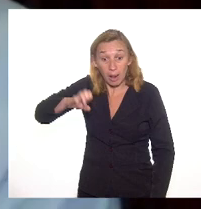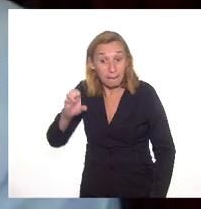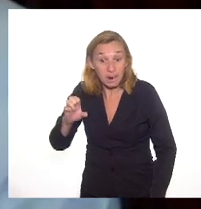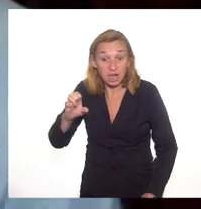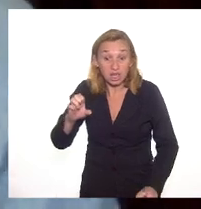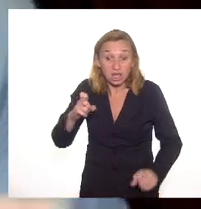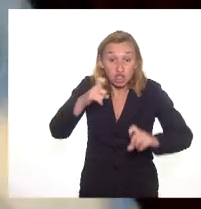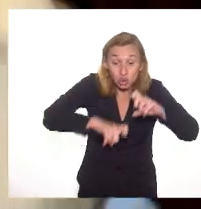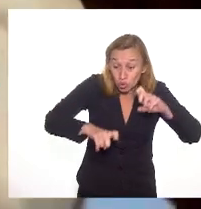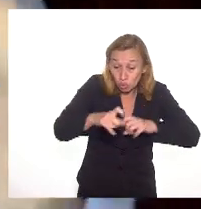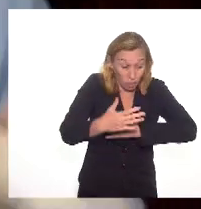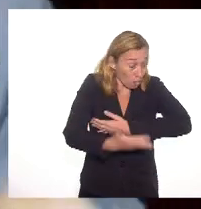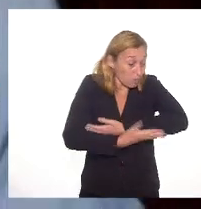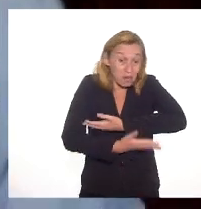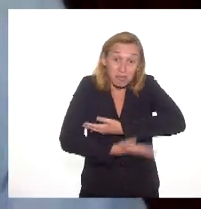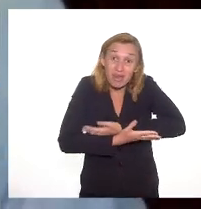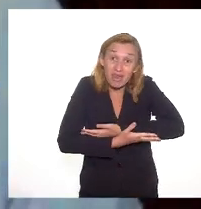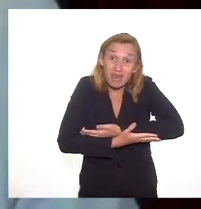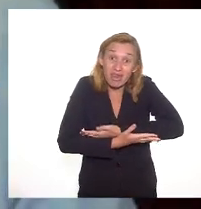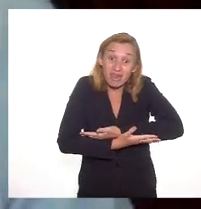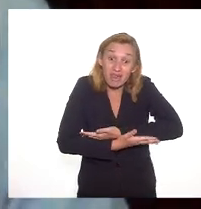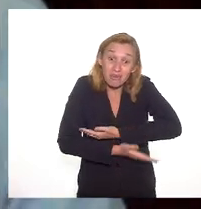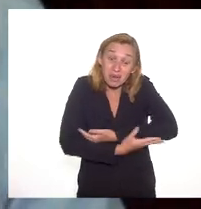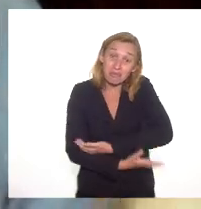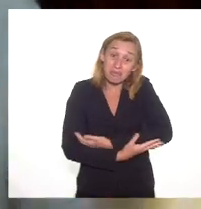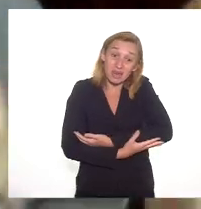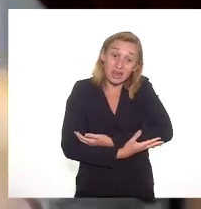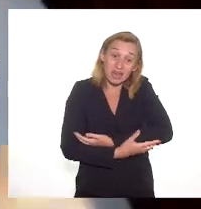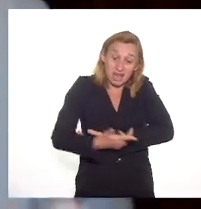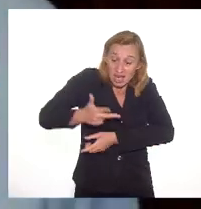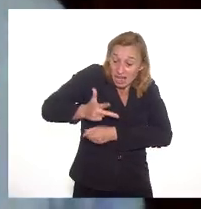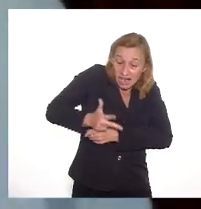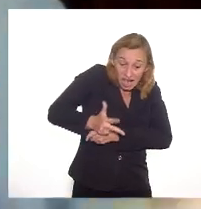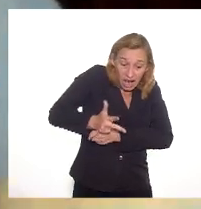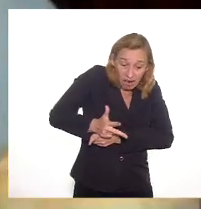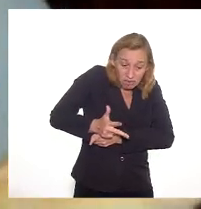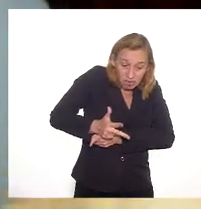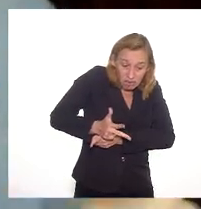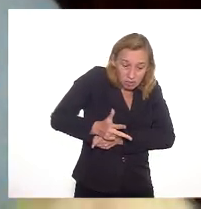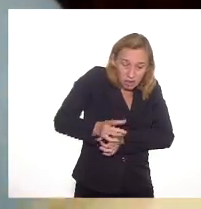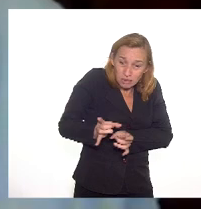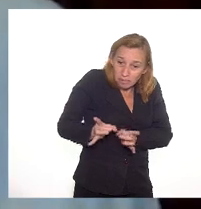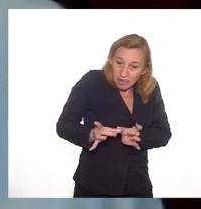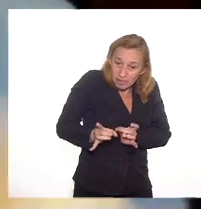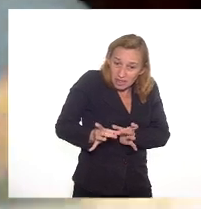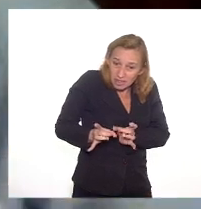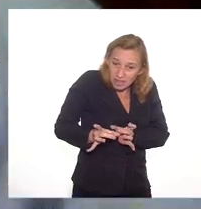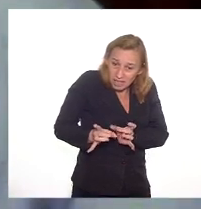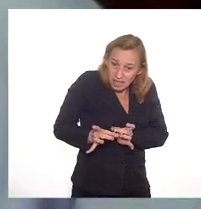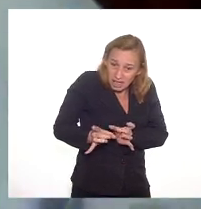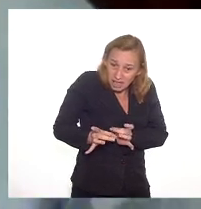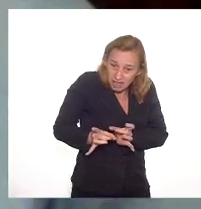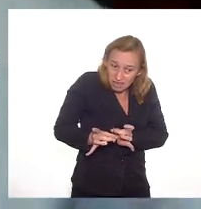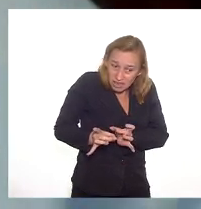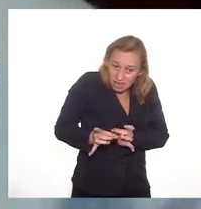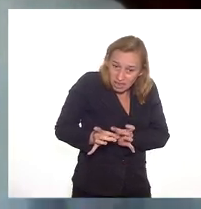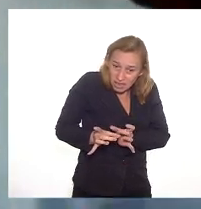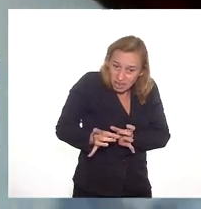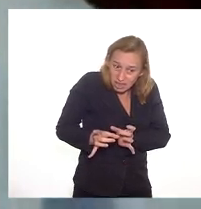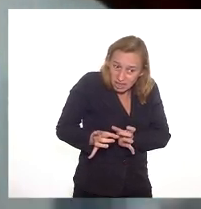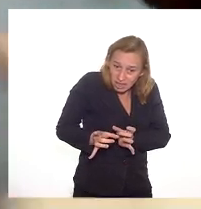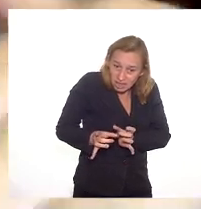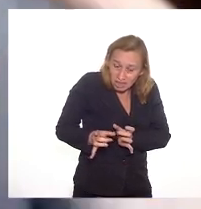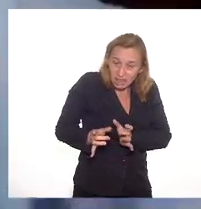bebê, gravam o vídeo e põem para vender na internet negra. Negra, não, me